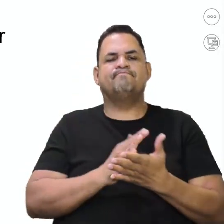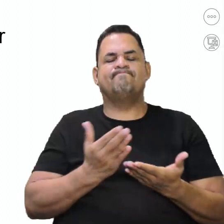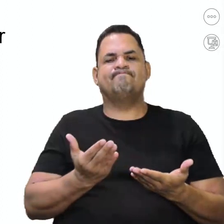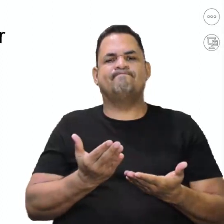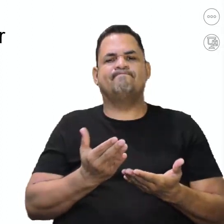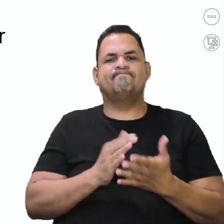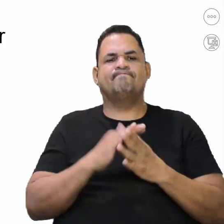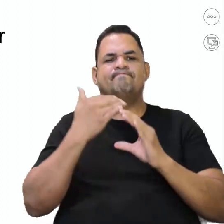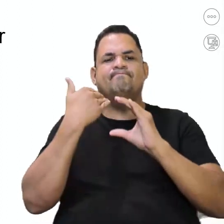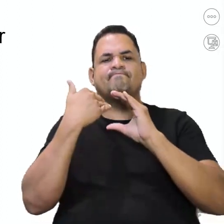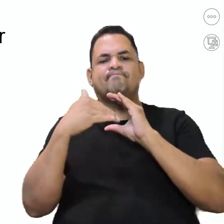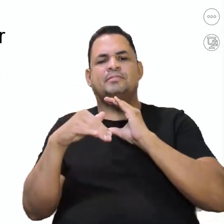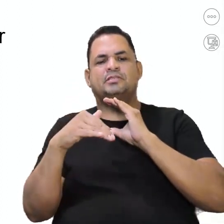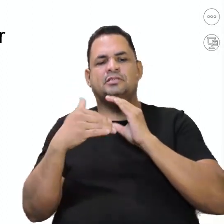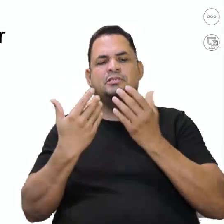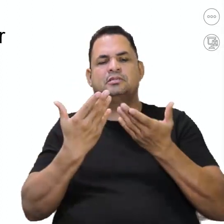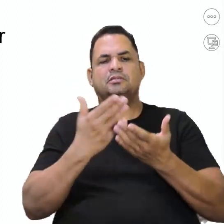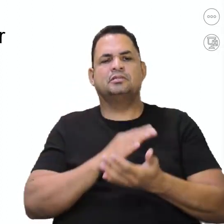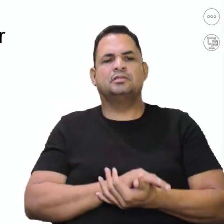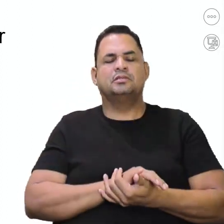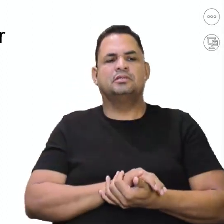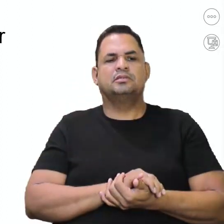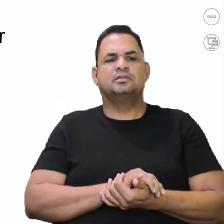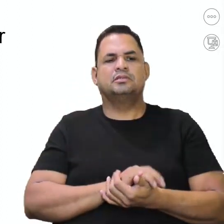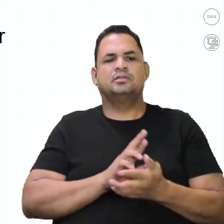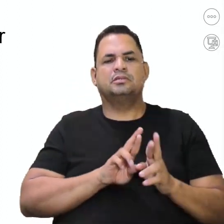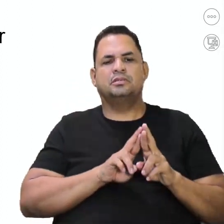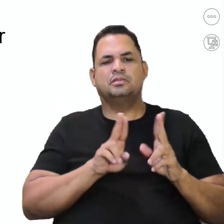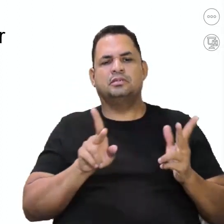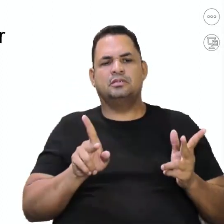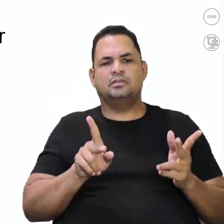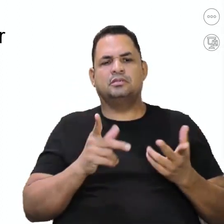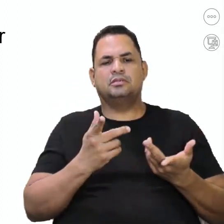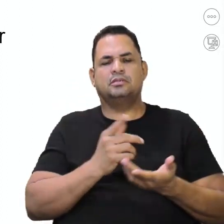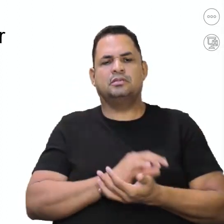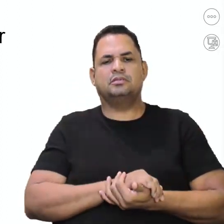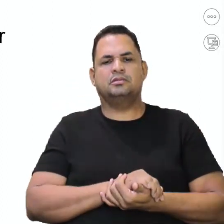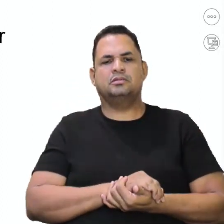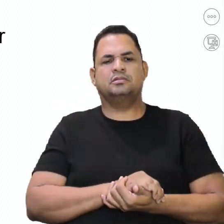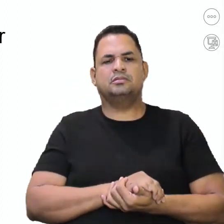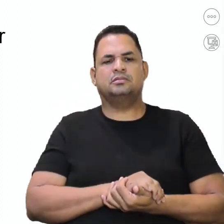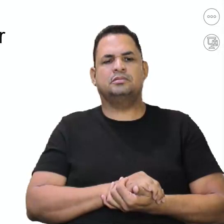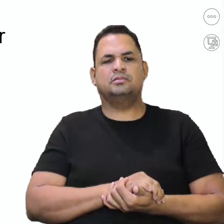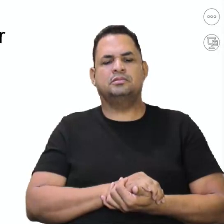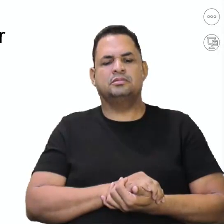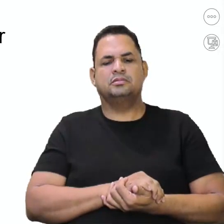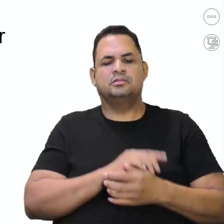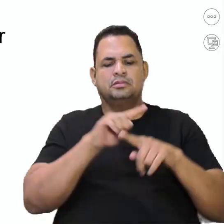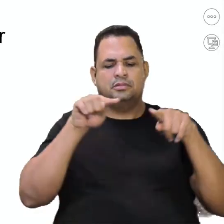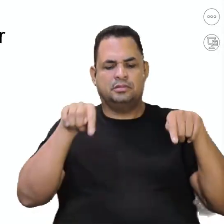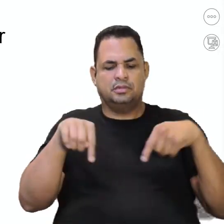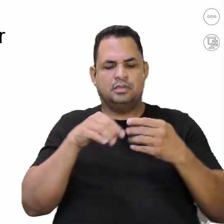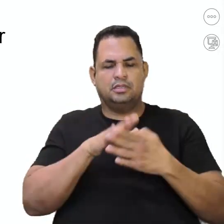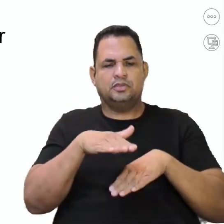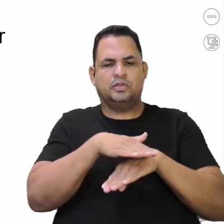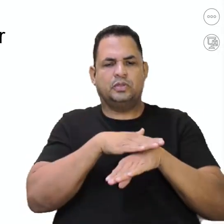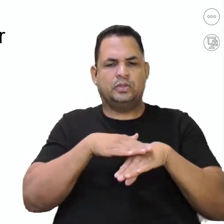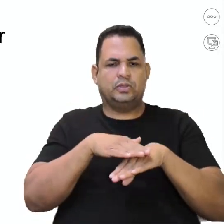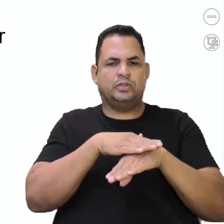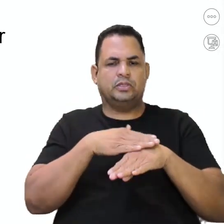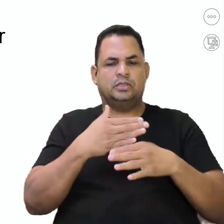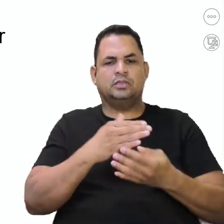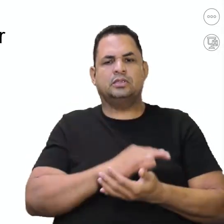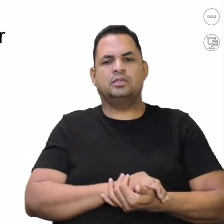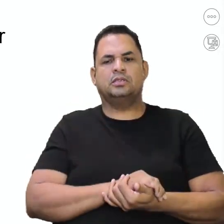forma de mensagens postadas. They differ from chat rooms, eles são diferentes das salas de conversação.